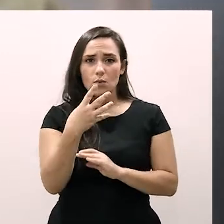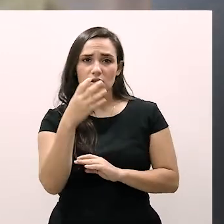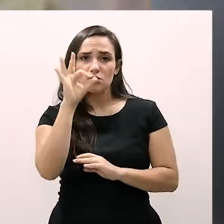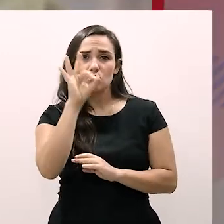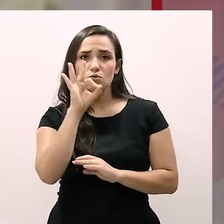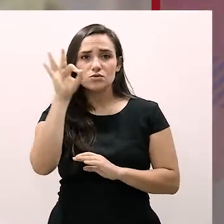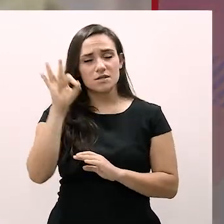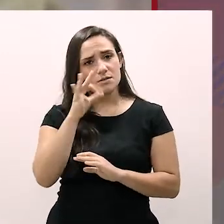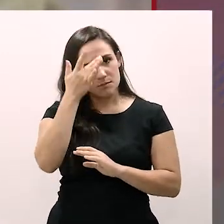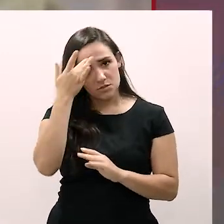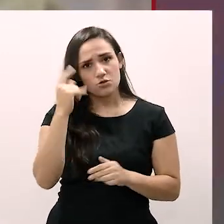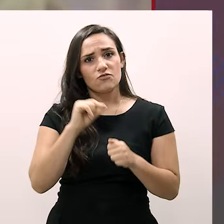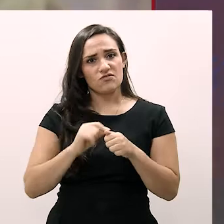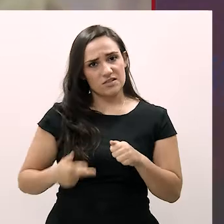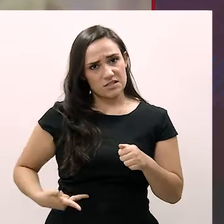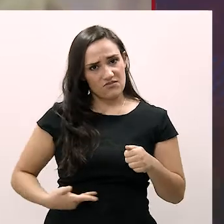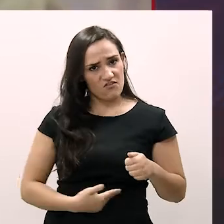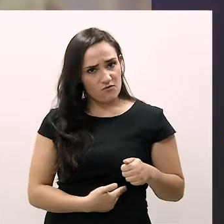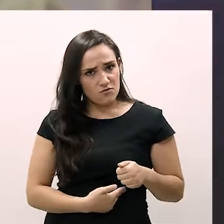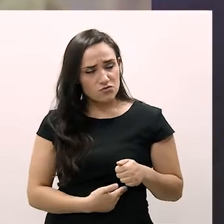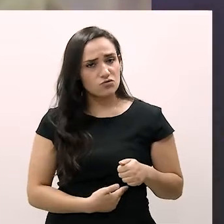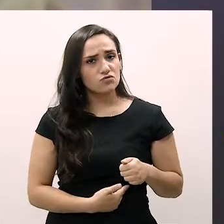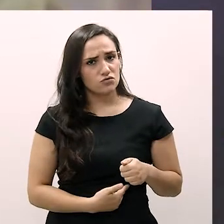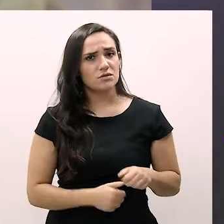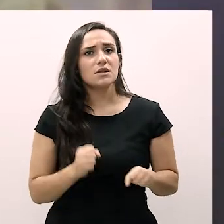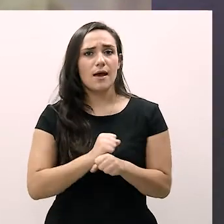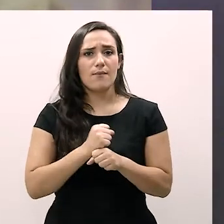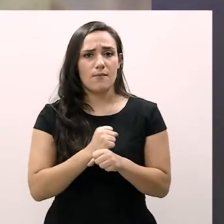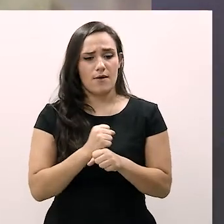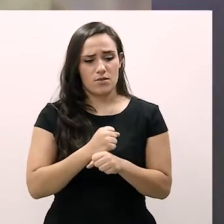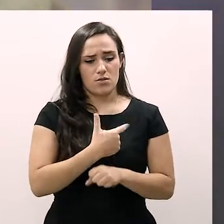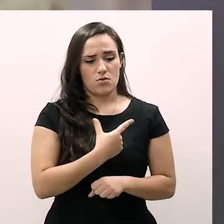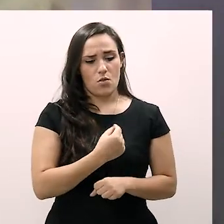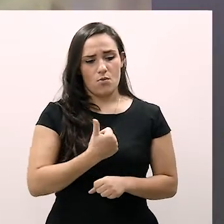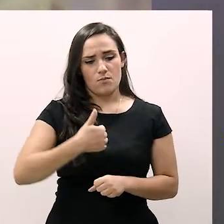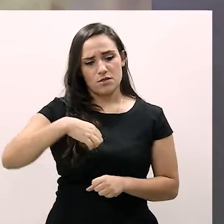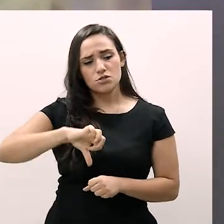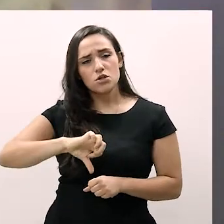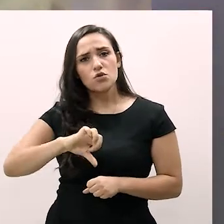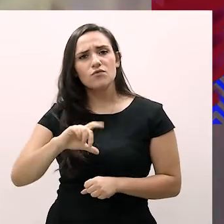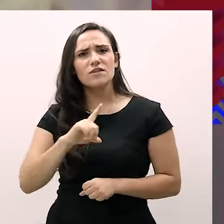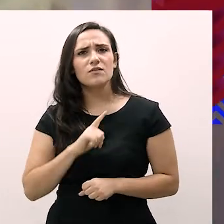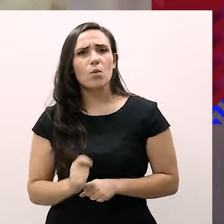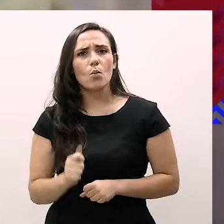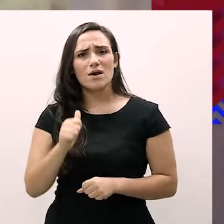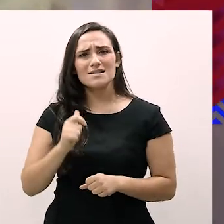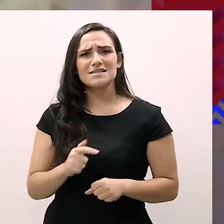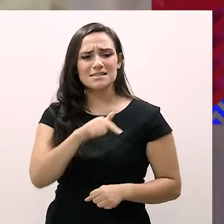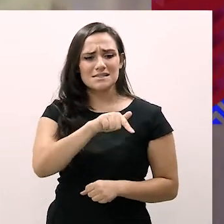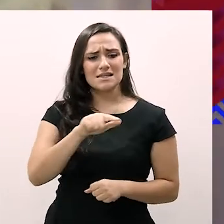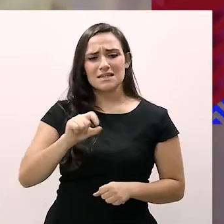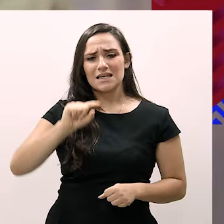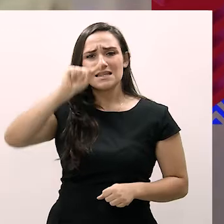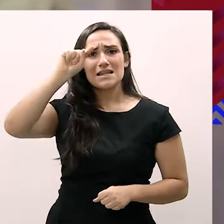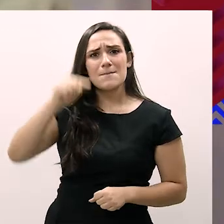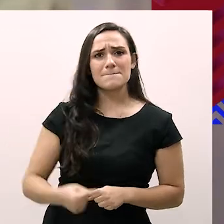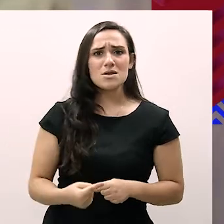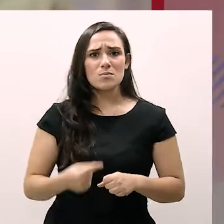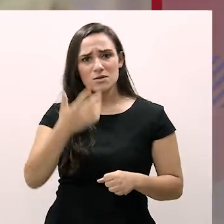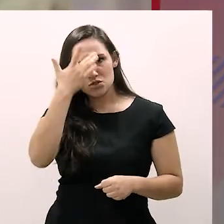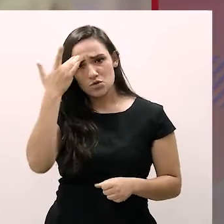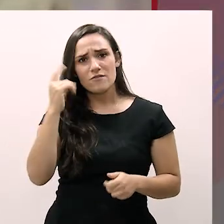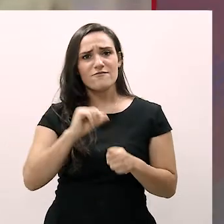número também de 2019, quase 70 mil procedimentos, mais de 69 mil cirurgias só em